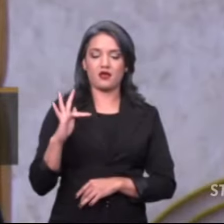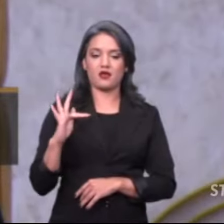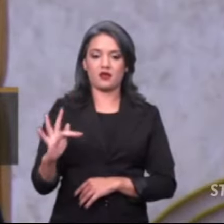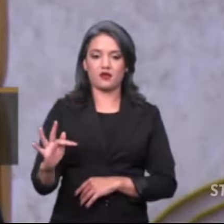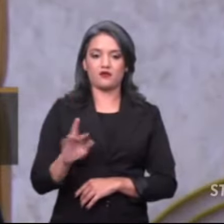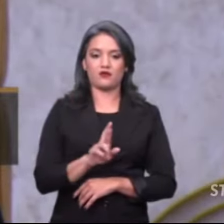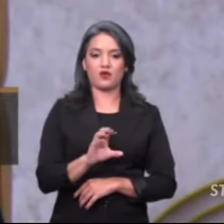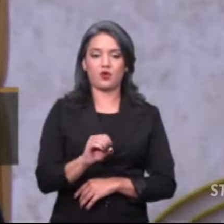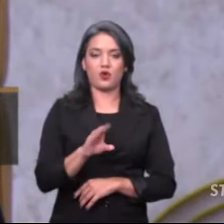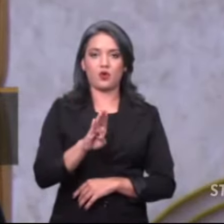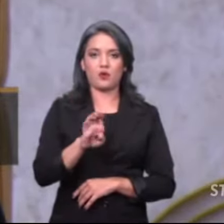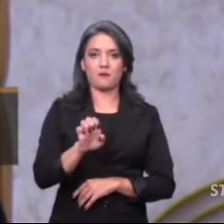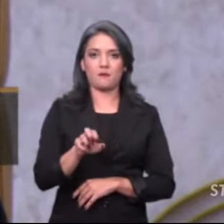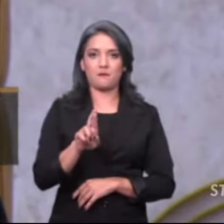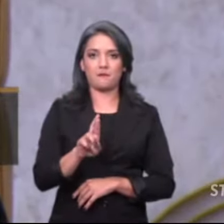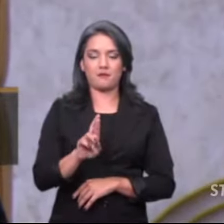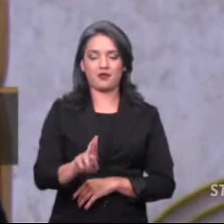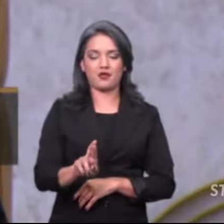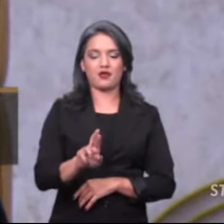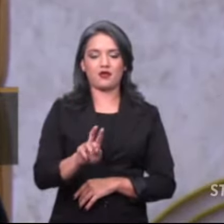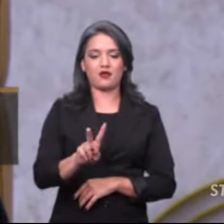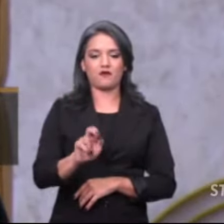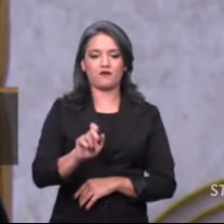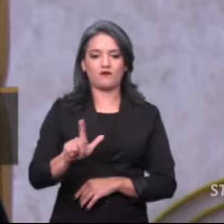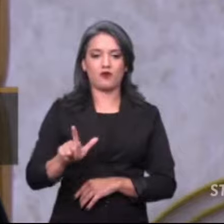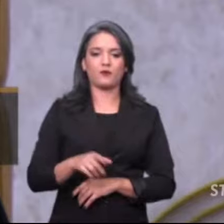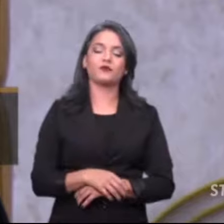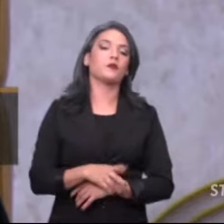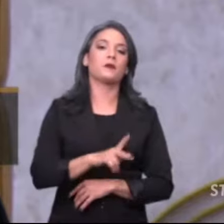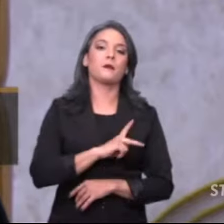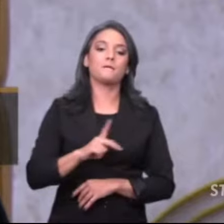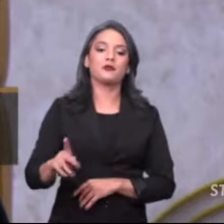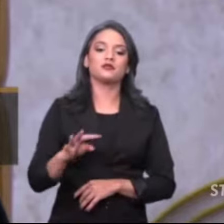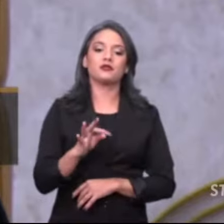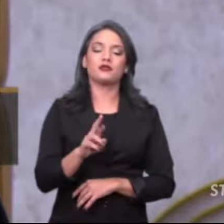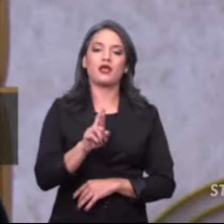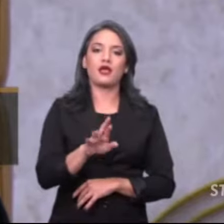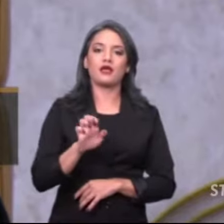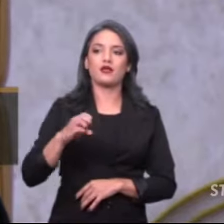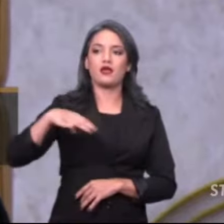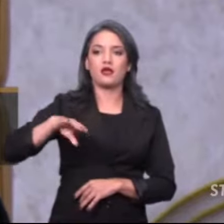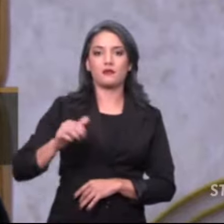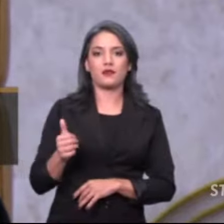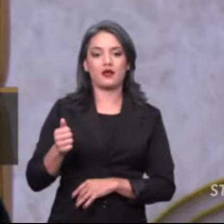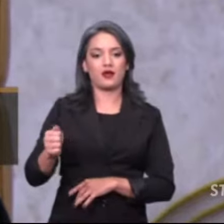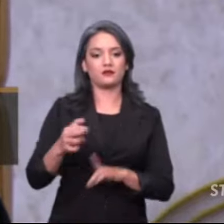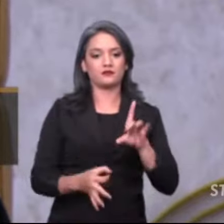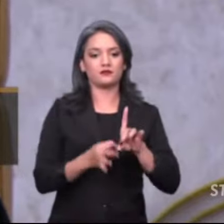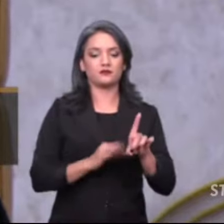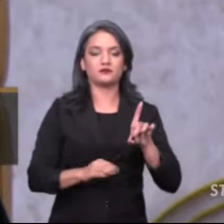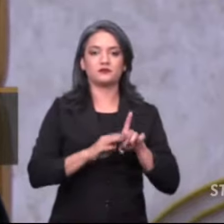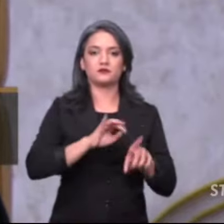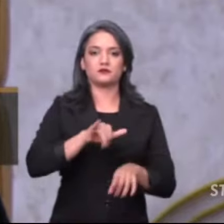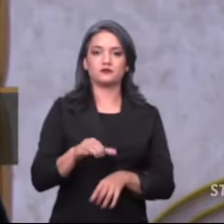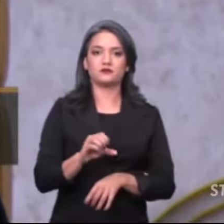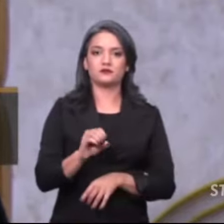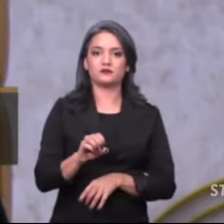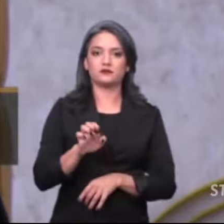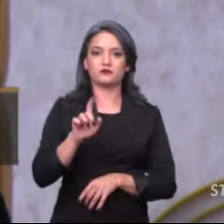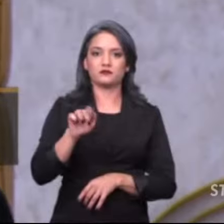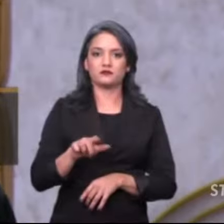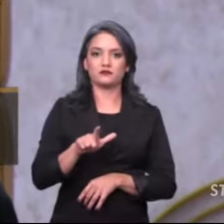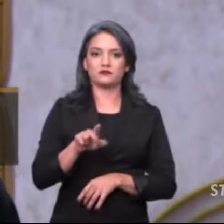Roberval Casemiro Belinati, do presidente do Tribunal Regional Eleitoral do Maranhão, desembargador José Luiz de Oliveira